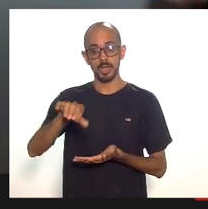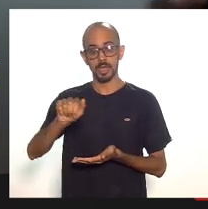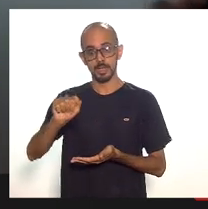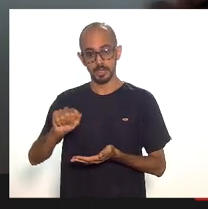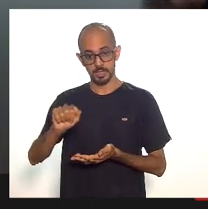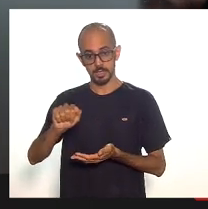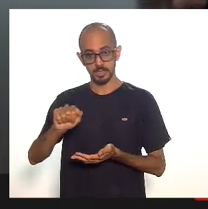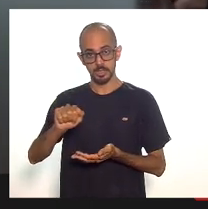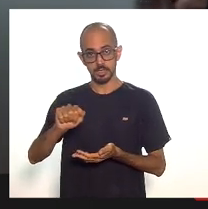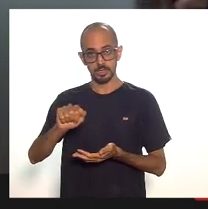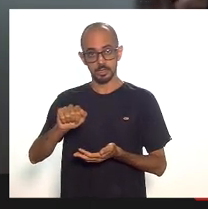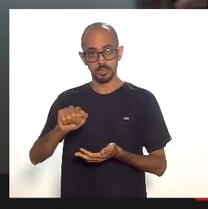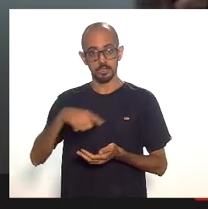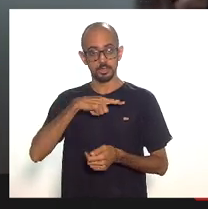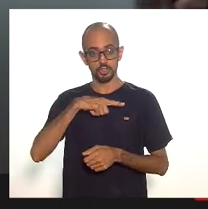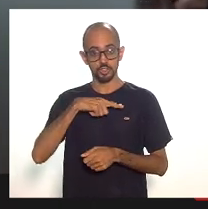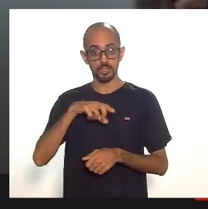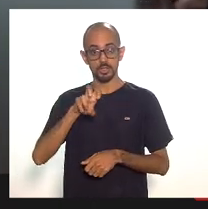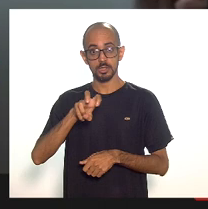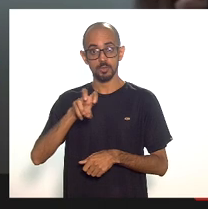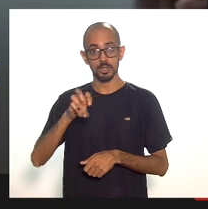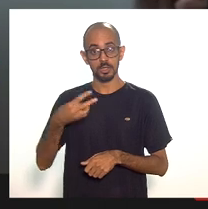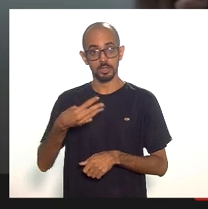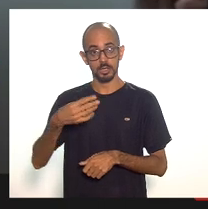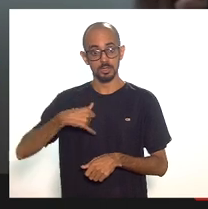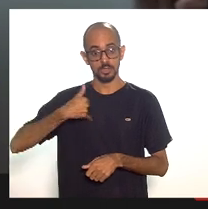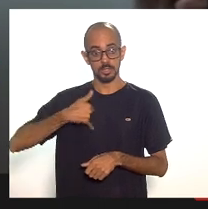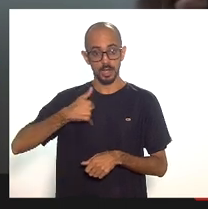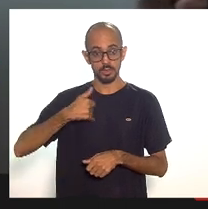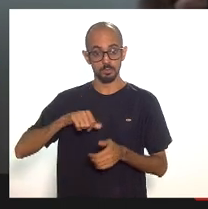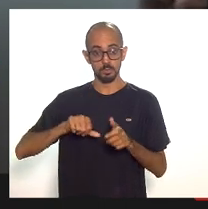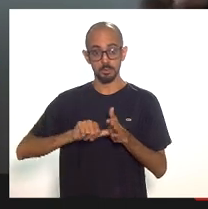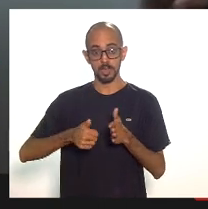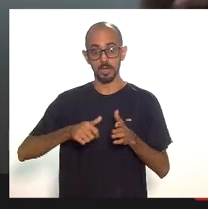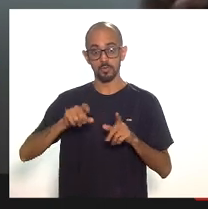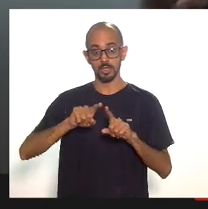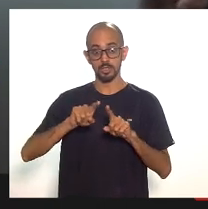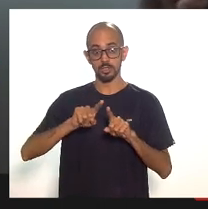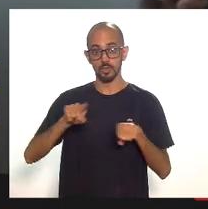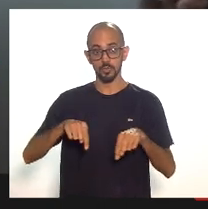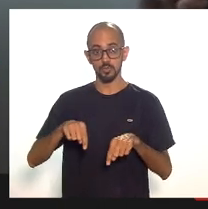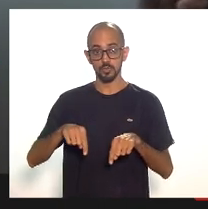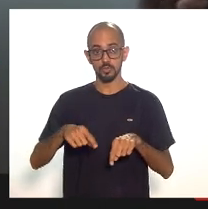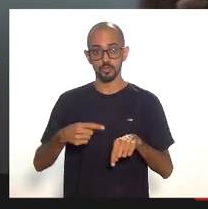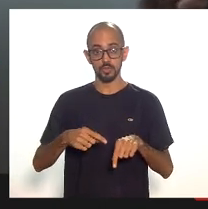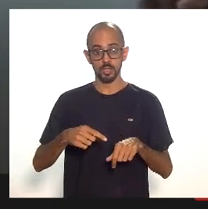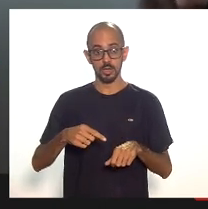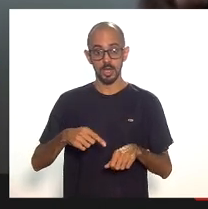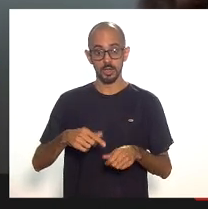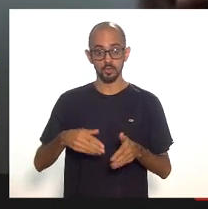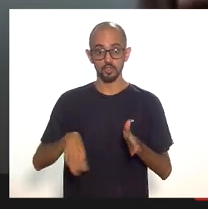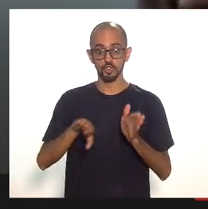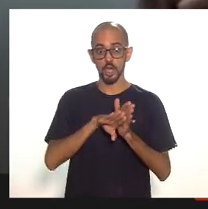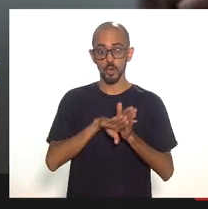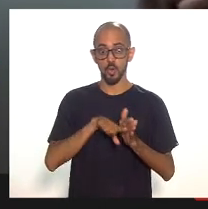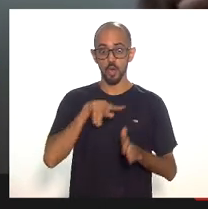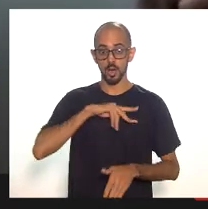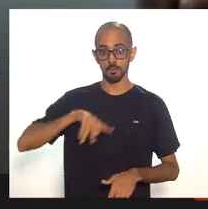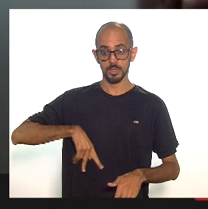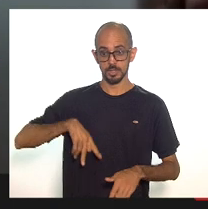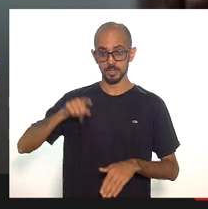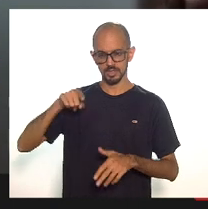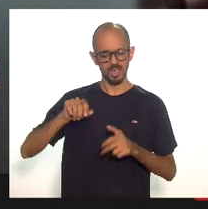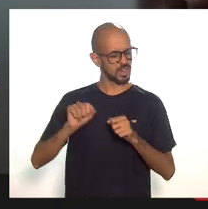53 anos dentro do IASERJ. Foi a primeira vez que um funcionário de carreira do IASERJ chega na presidência. E ela está tomando